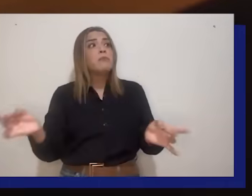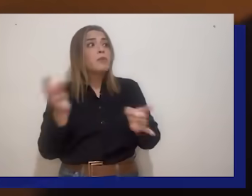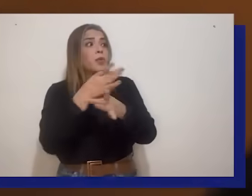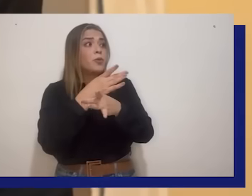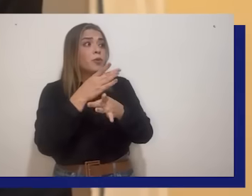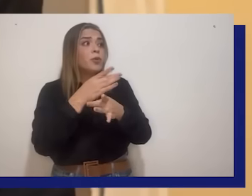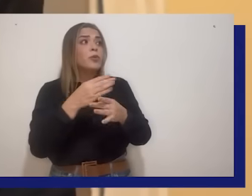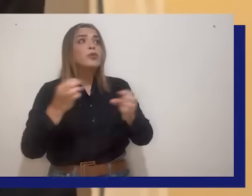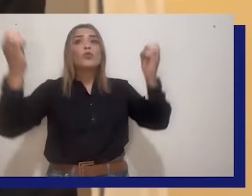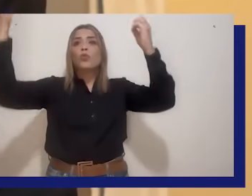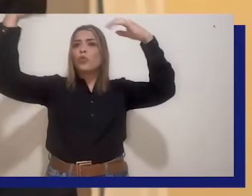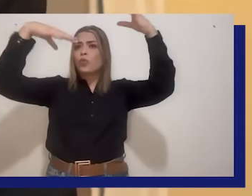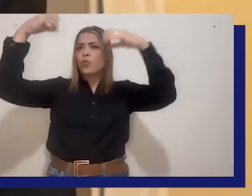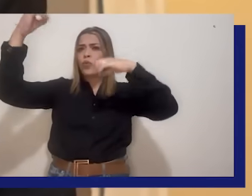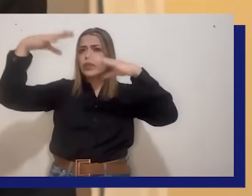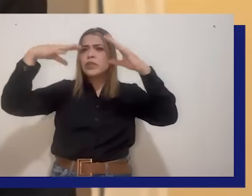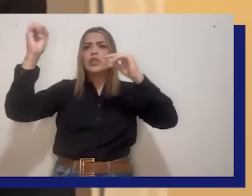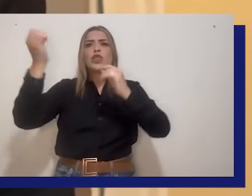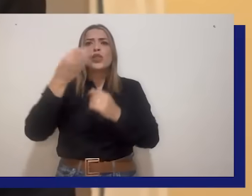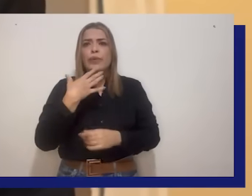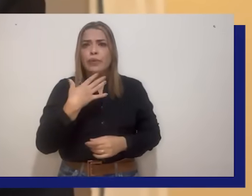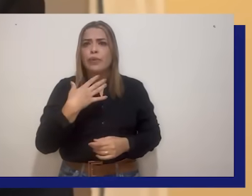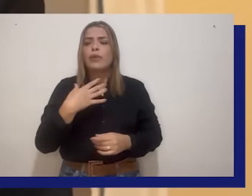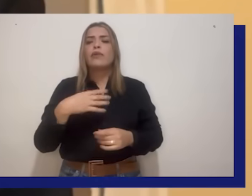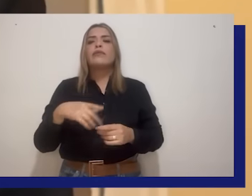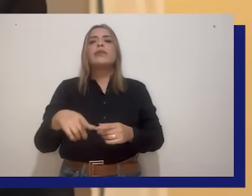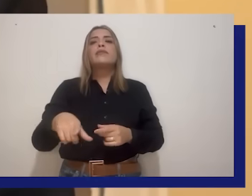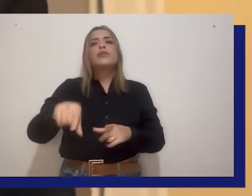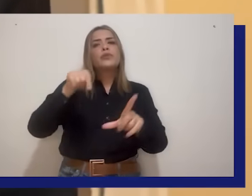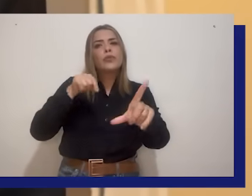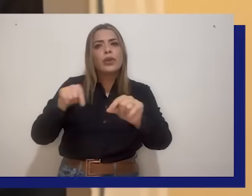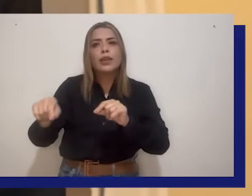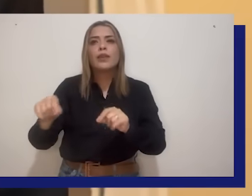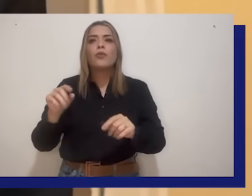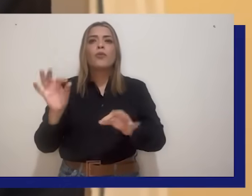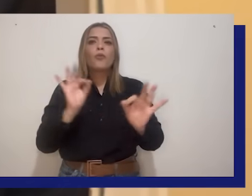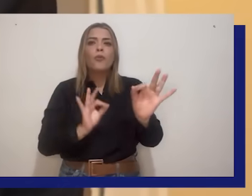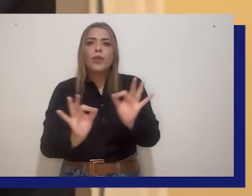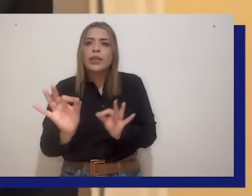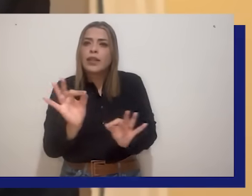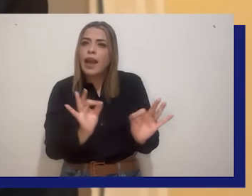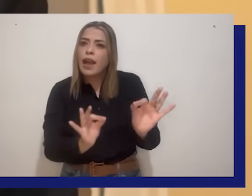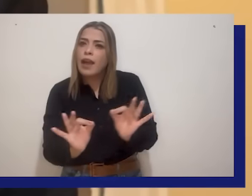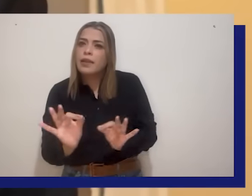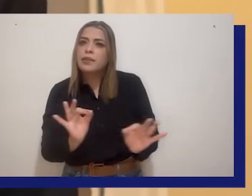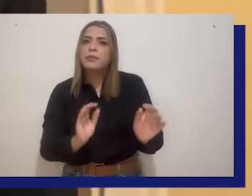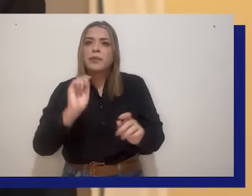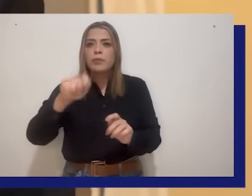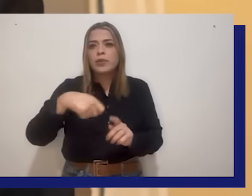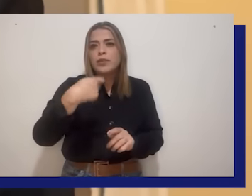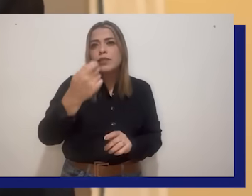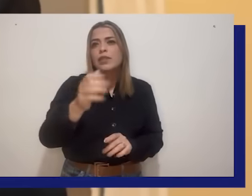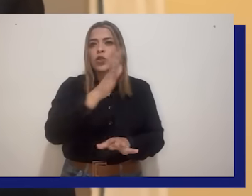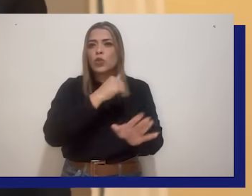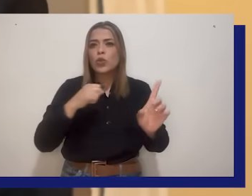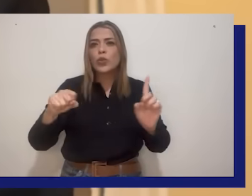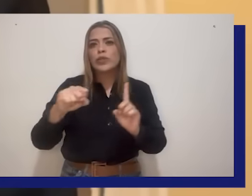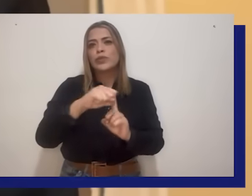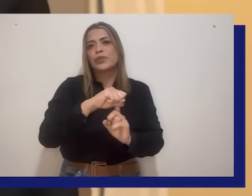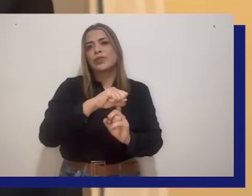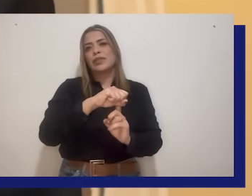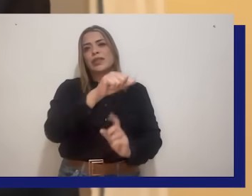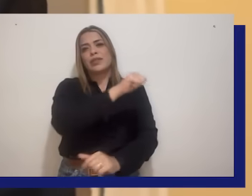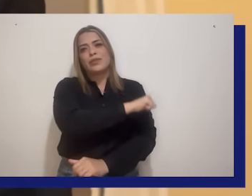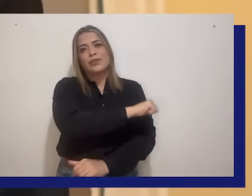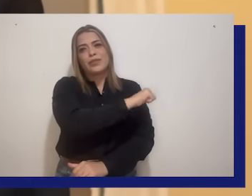das soluções museográficas que a equipe aqui escolheu para melhor mostrar, para melhor apresentar esse acervo à